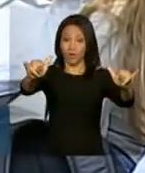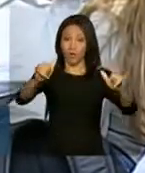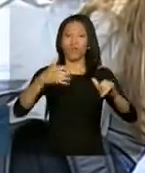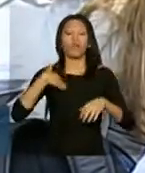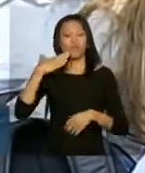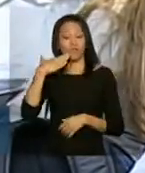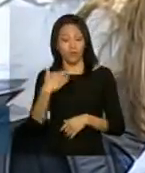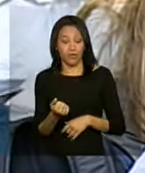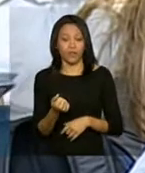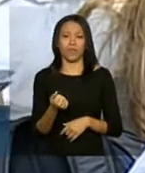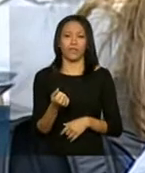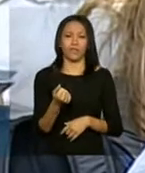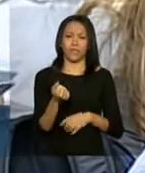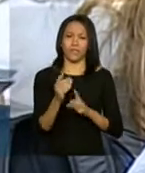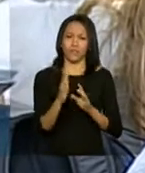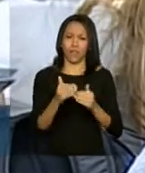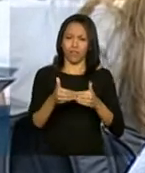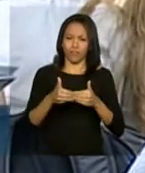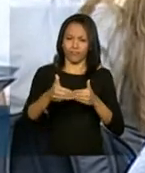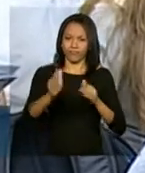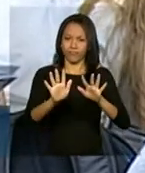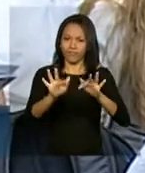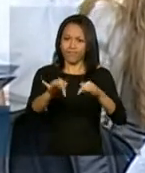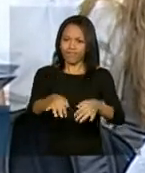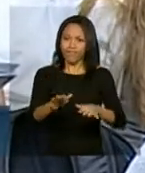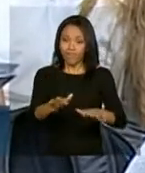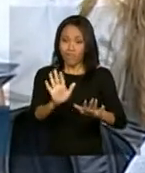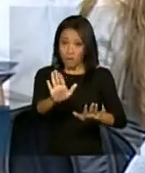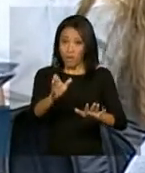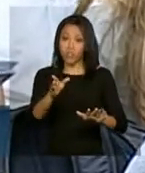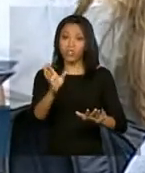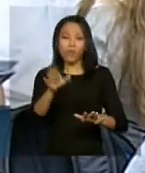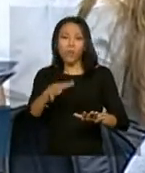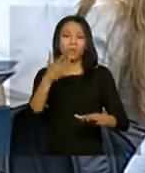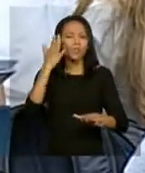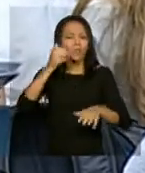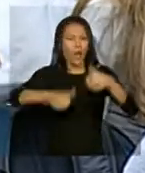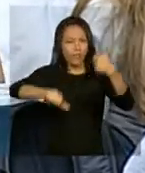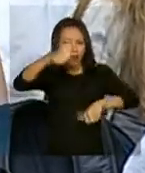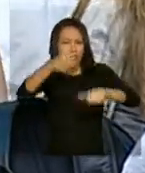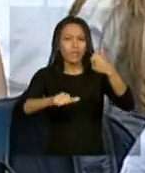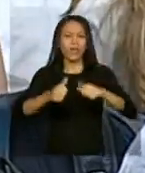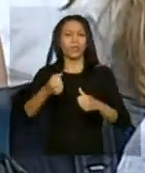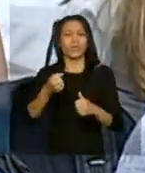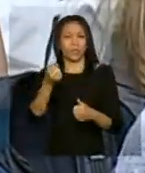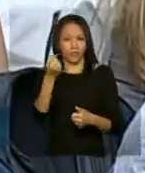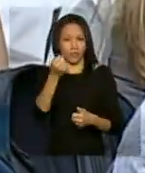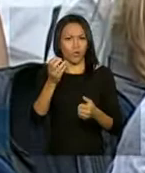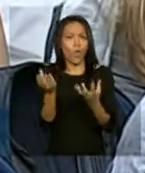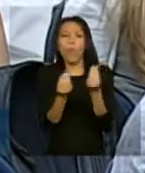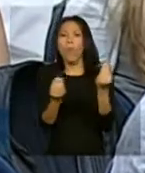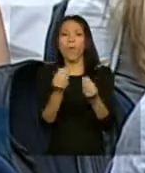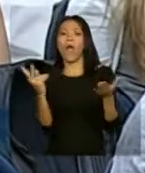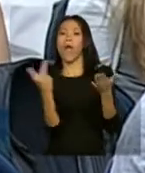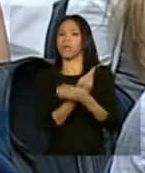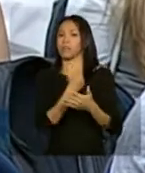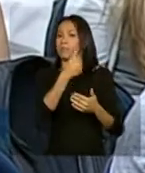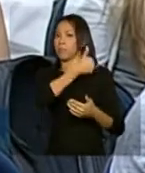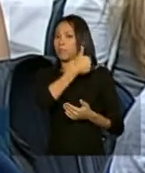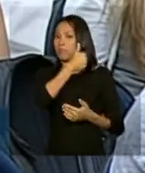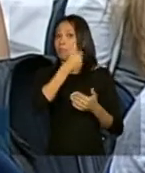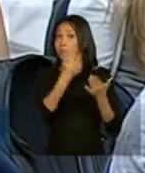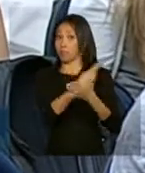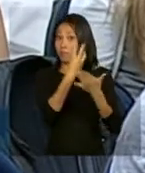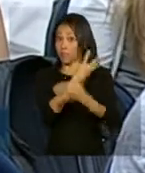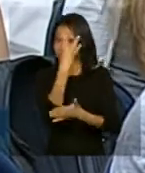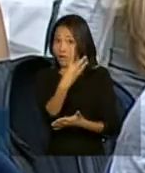que está acabando de acabar o exame, mas se o senhor já pode fazer um balanço dessas duas edições, que depois daquelas três primeiras,